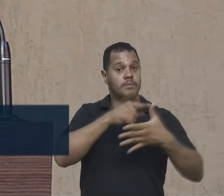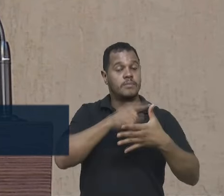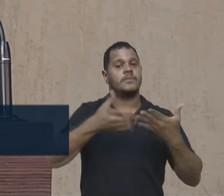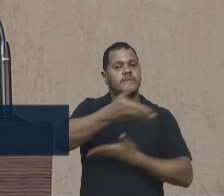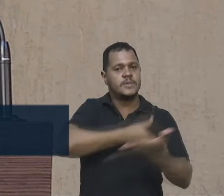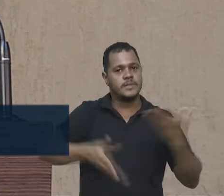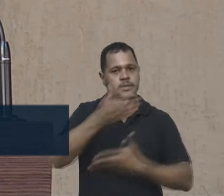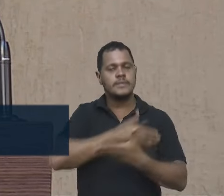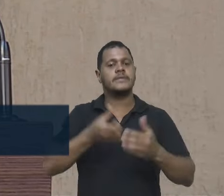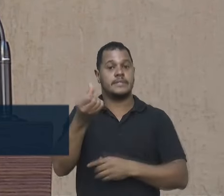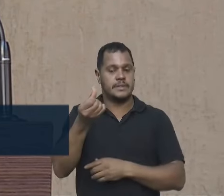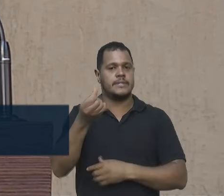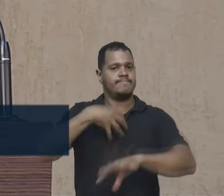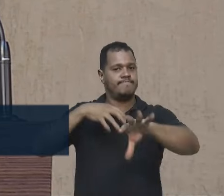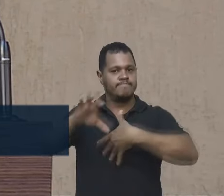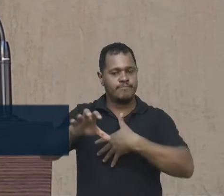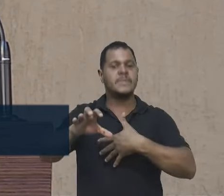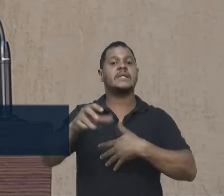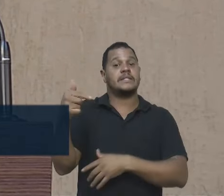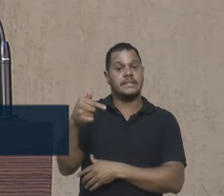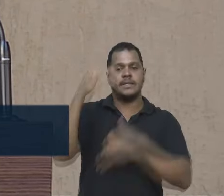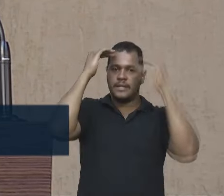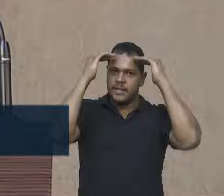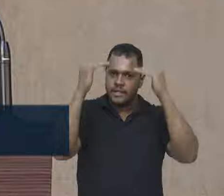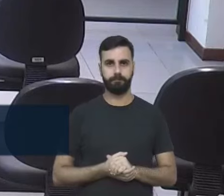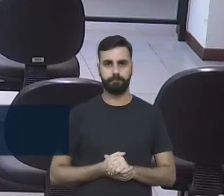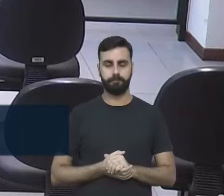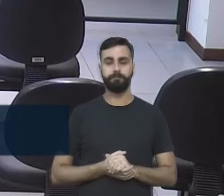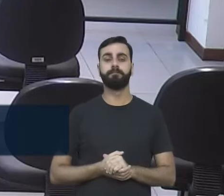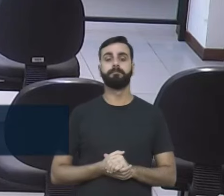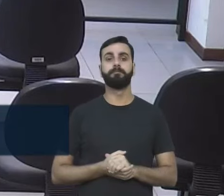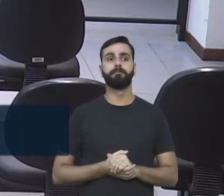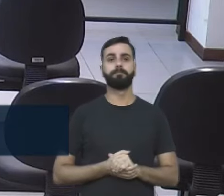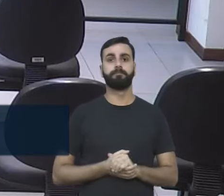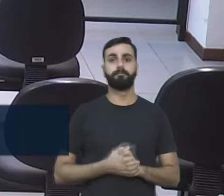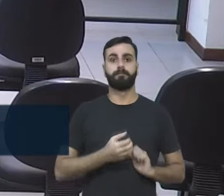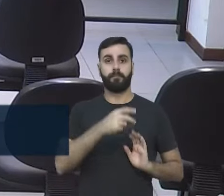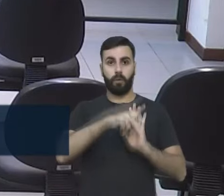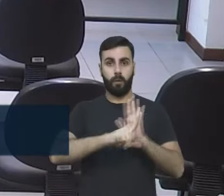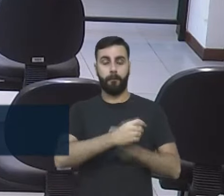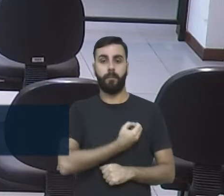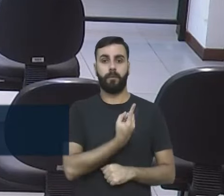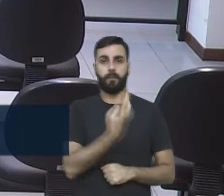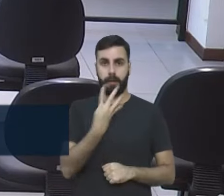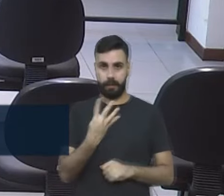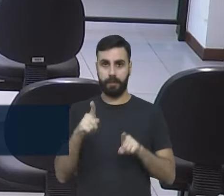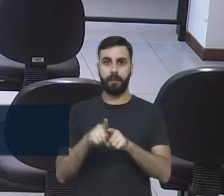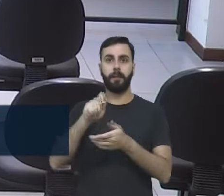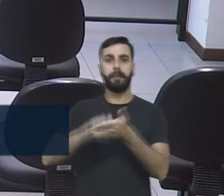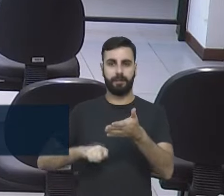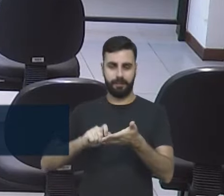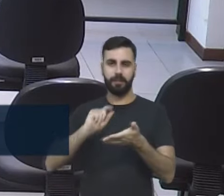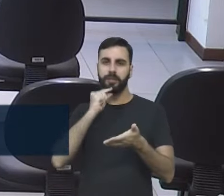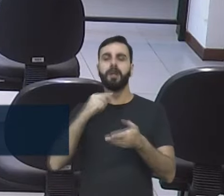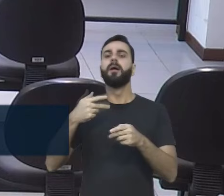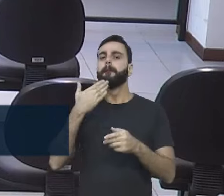empatia respeito enfim qualidade de vida por fim por falta de número mínimo de vereadores presentes